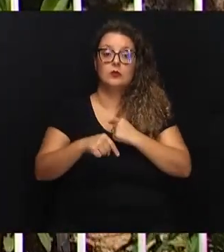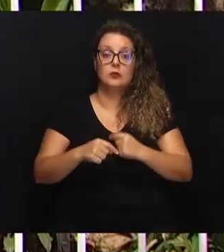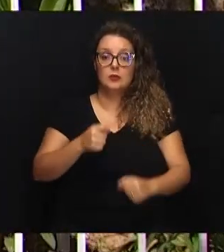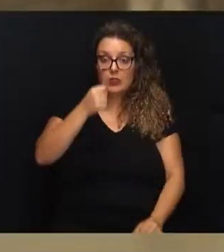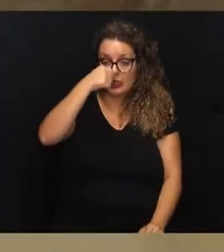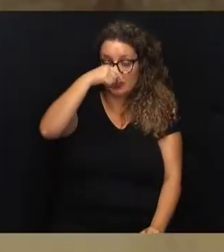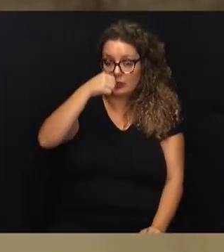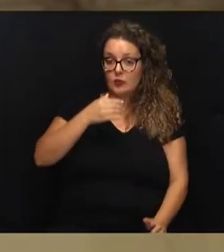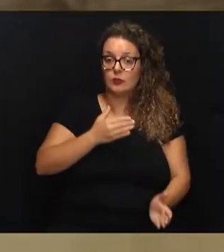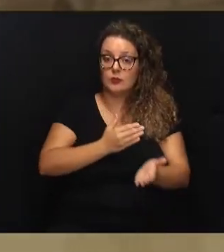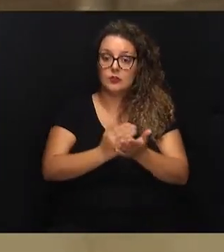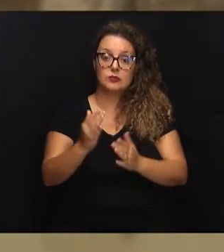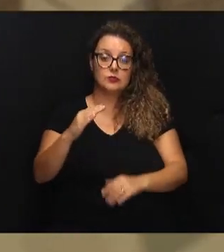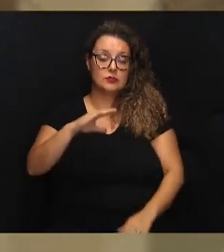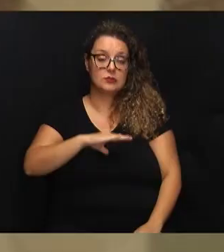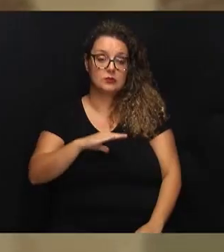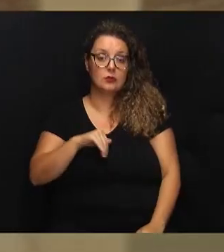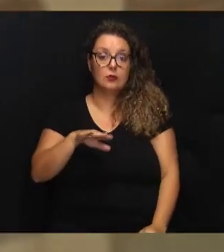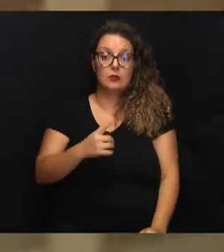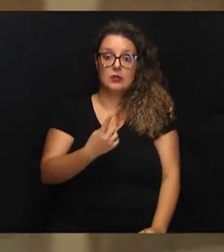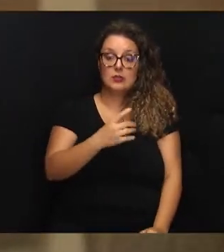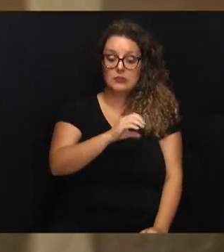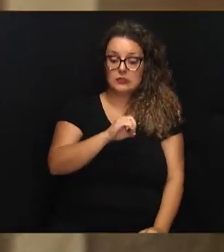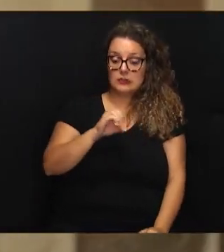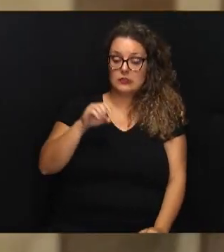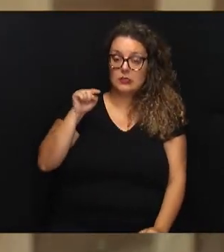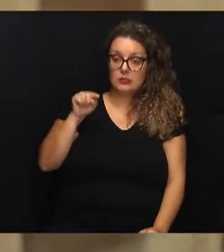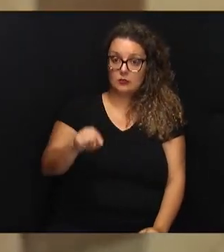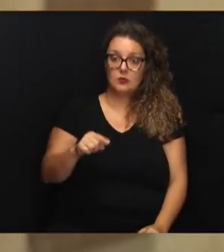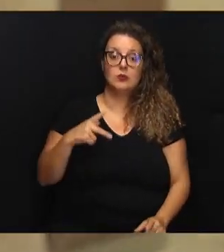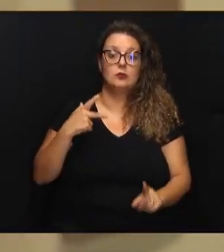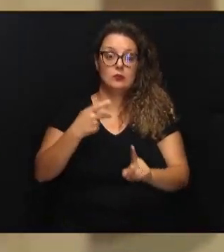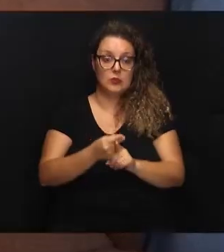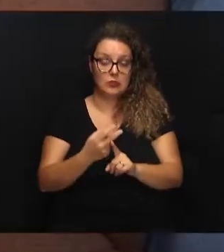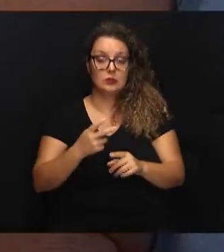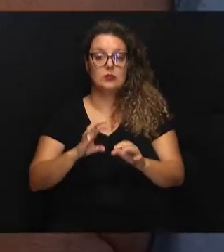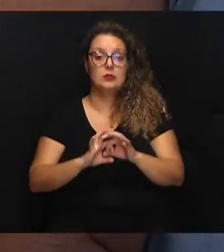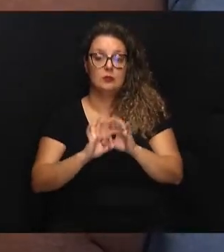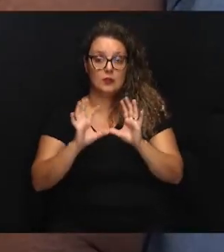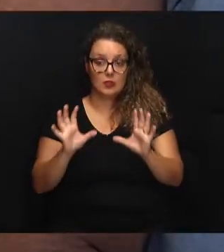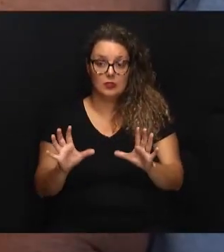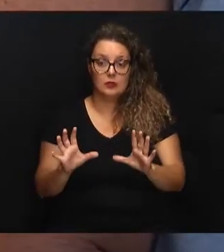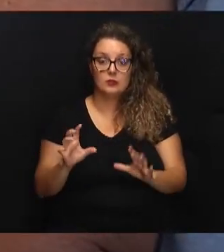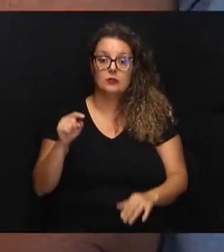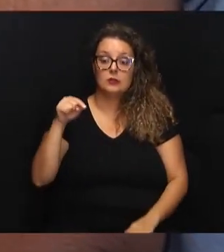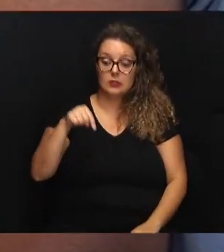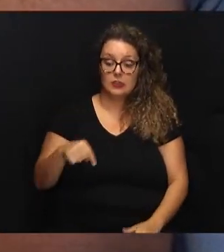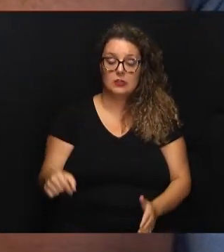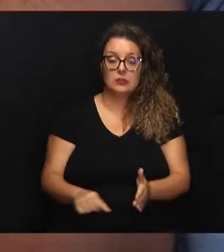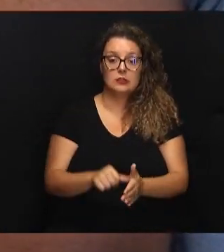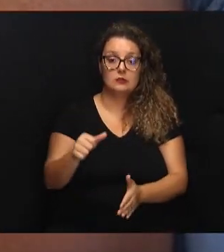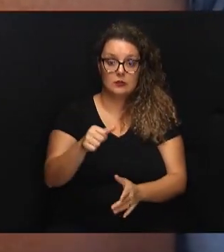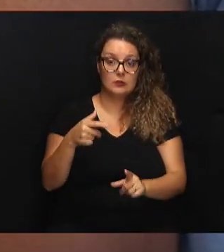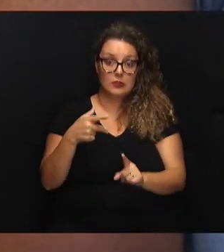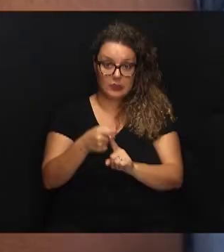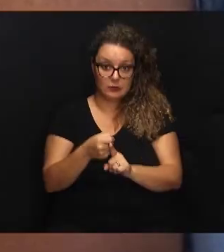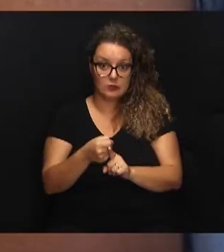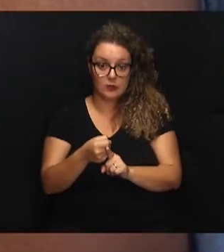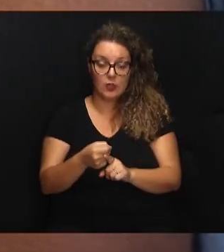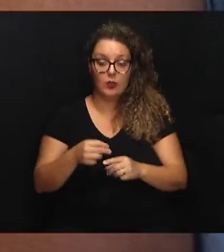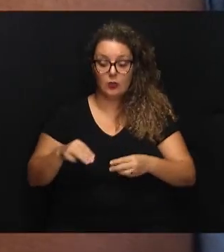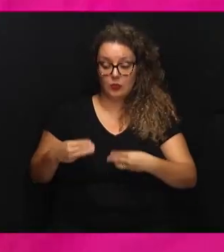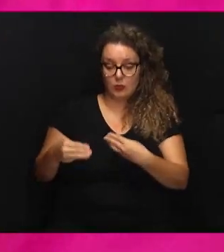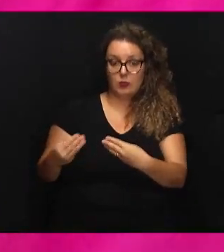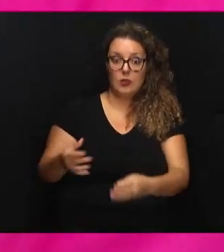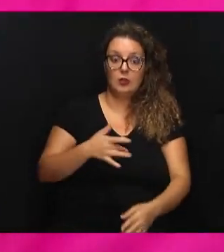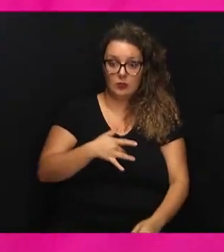começou na cidade com mais de 100 mil doses da vacina disponíveis só nesta primeira remessa. O Ministério da